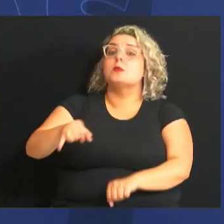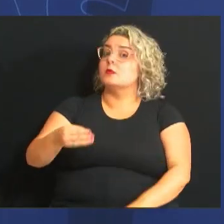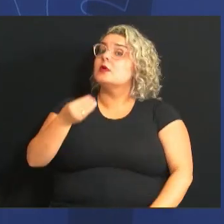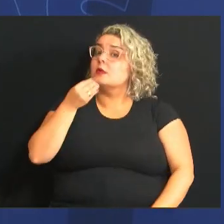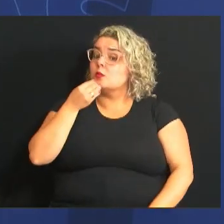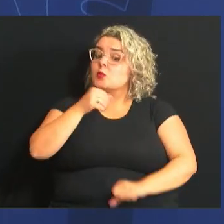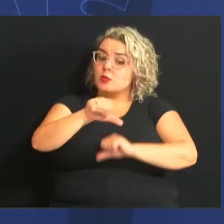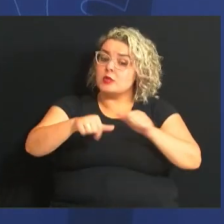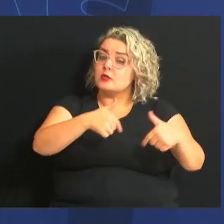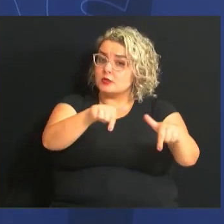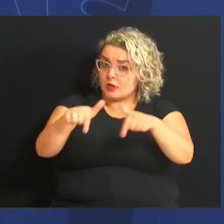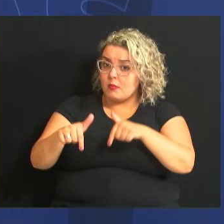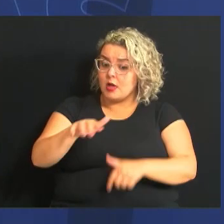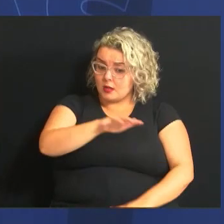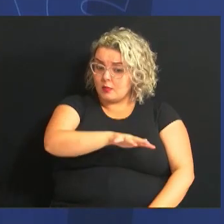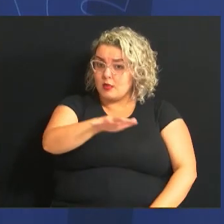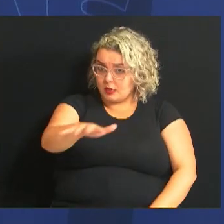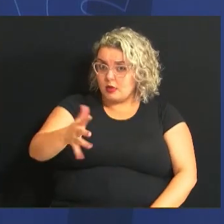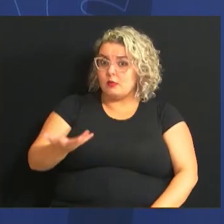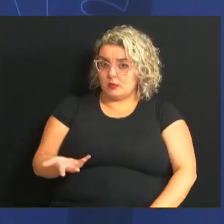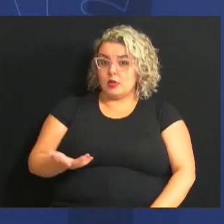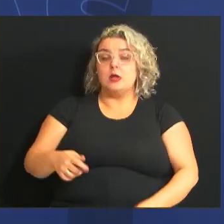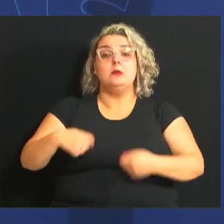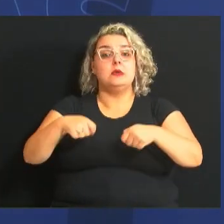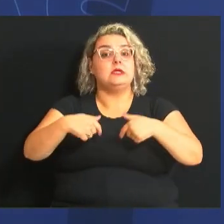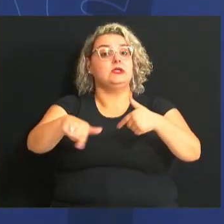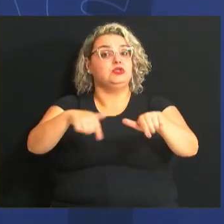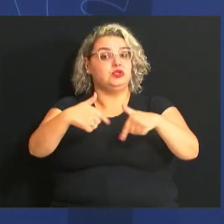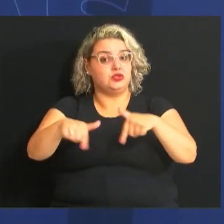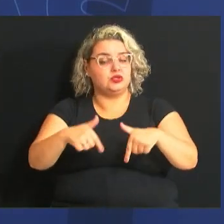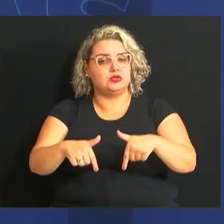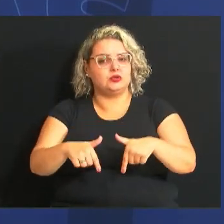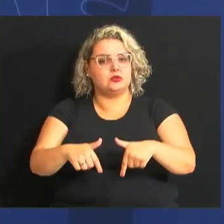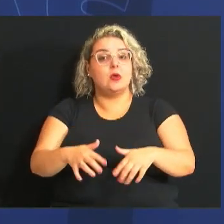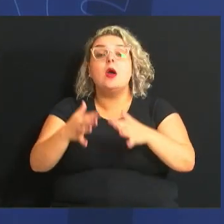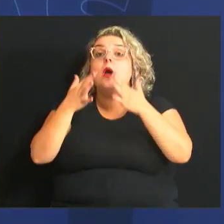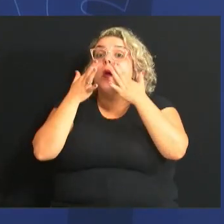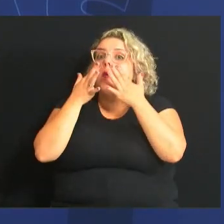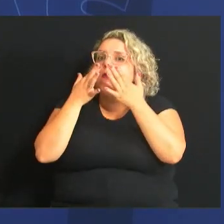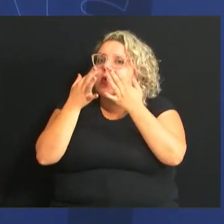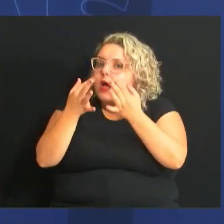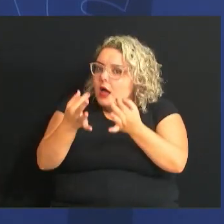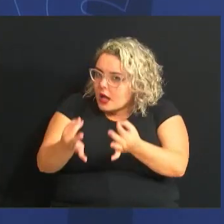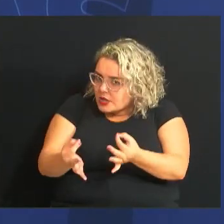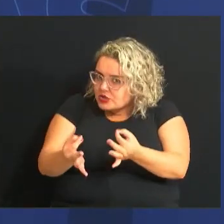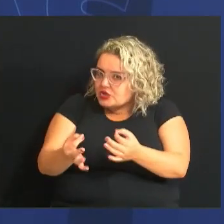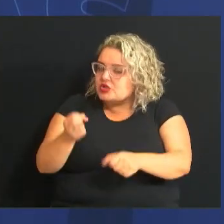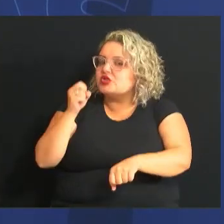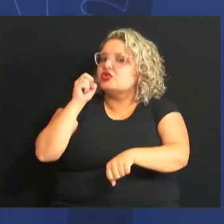de trabalho, você que está precisando de emprego, preste atenção nas vagas